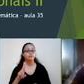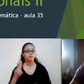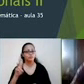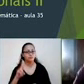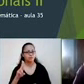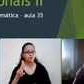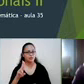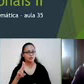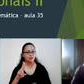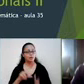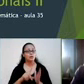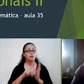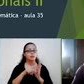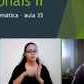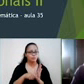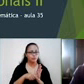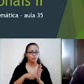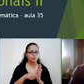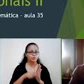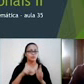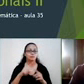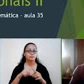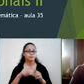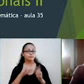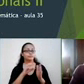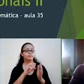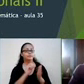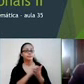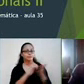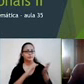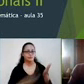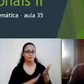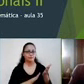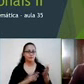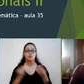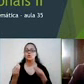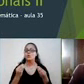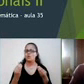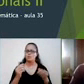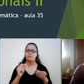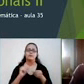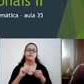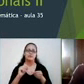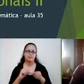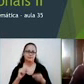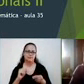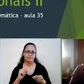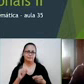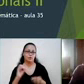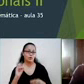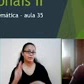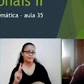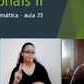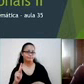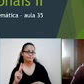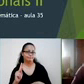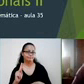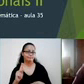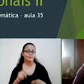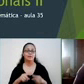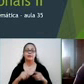usar ela mais para frente, que eu vou tratar algumas atividades. Como que a gente resolve, como que a gente pode fazer,